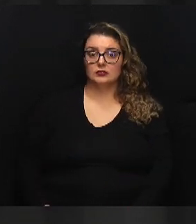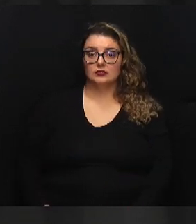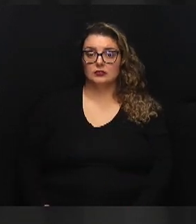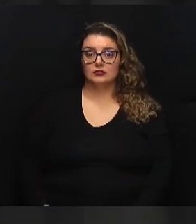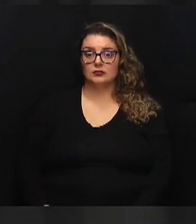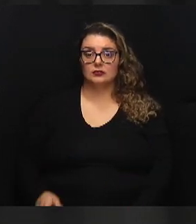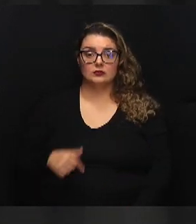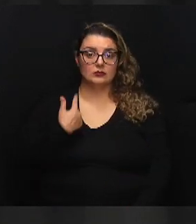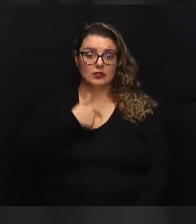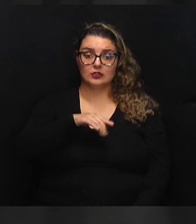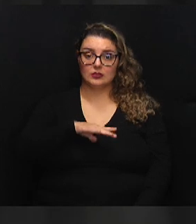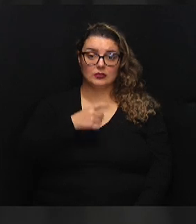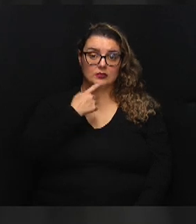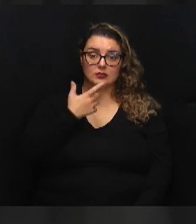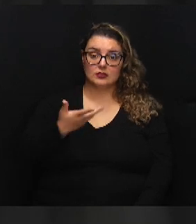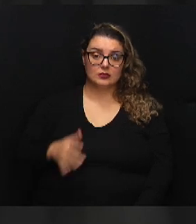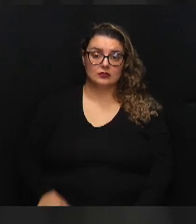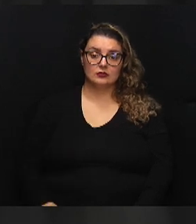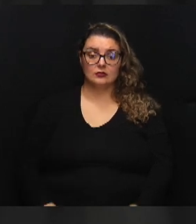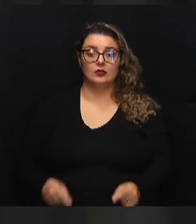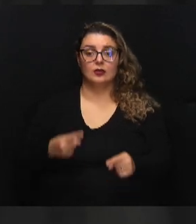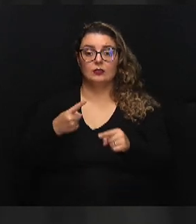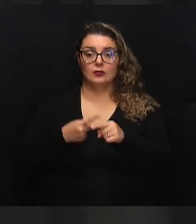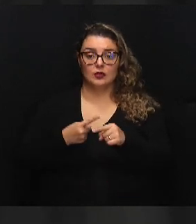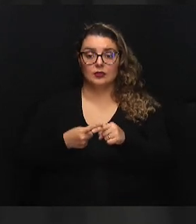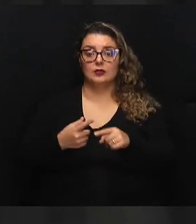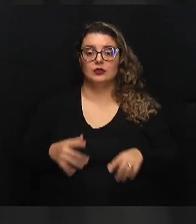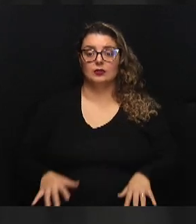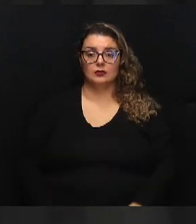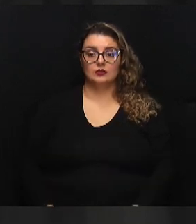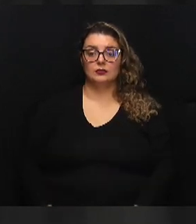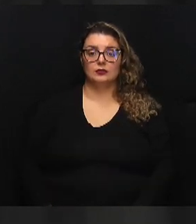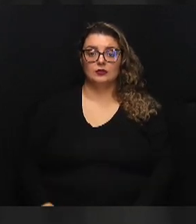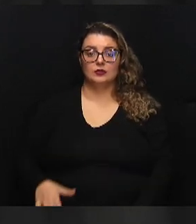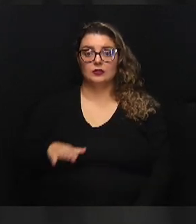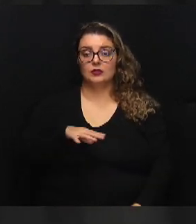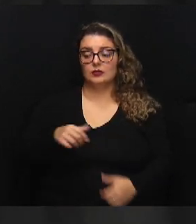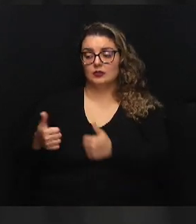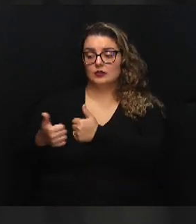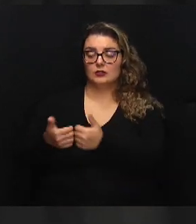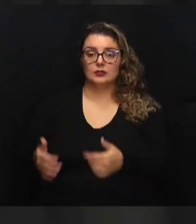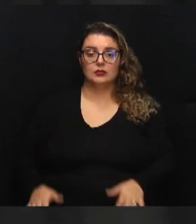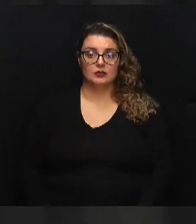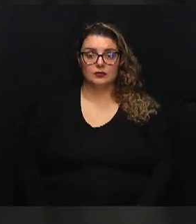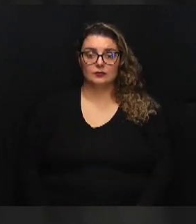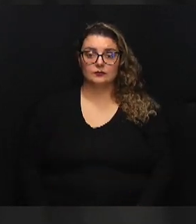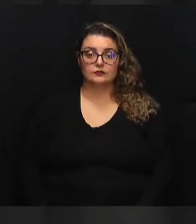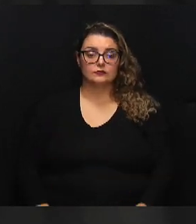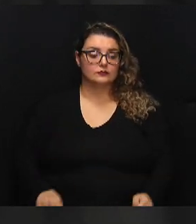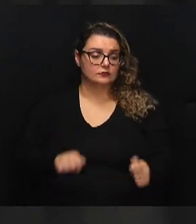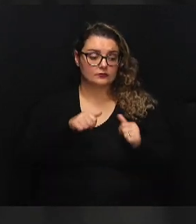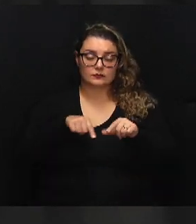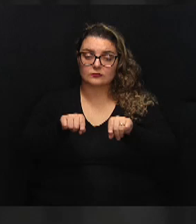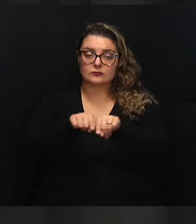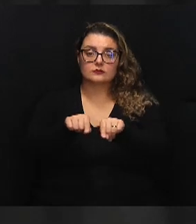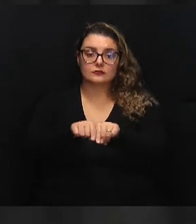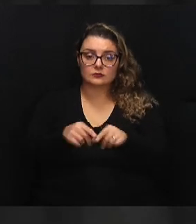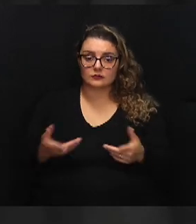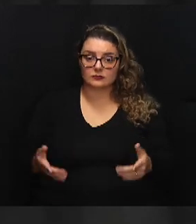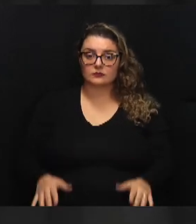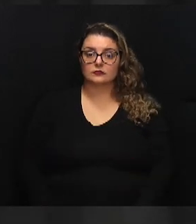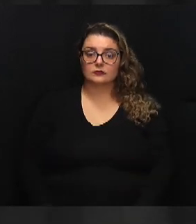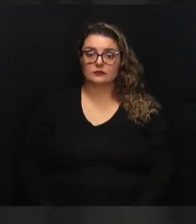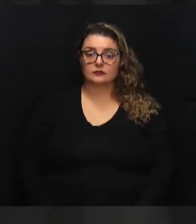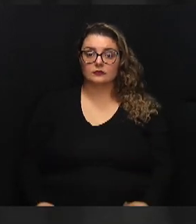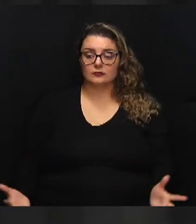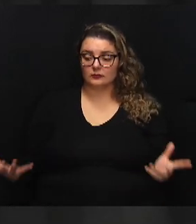nossa cidade de Campinas, porque a cidade vizinha também ia ser beneficiada, porque elas também vinham tudo